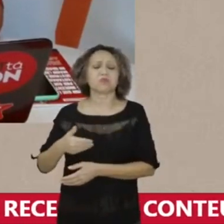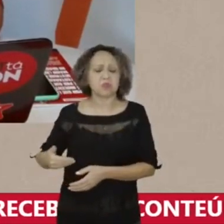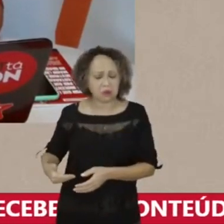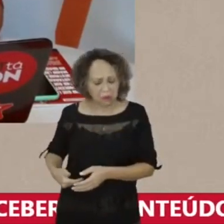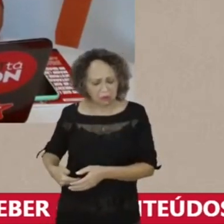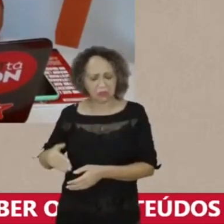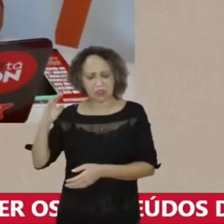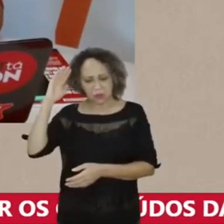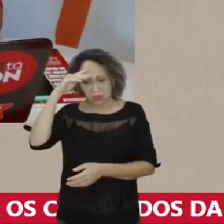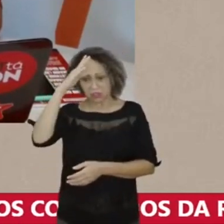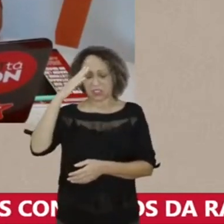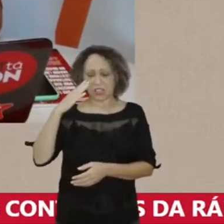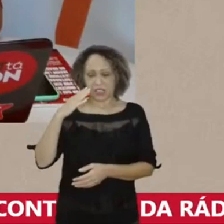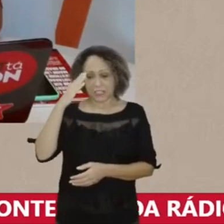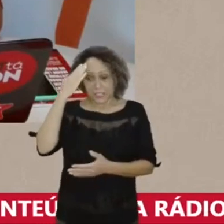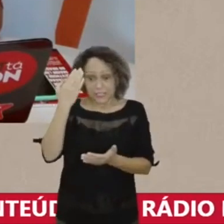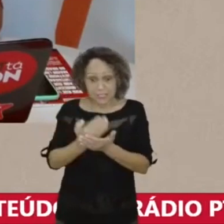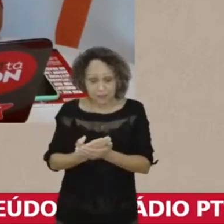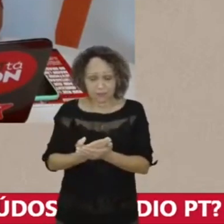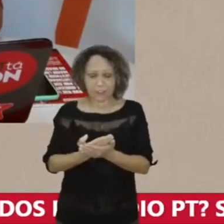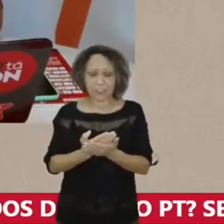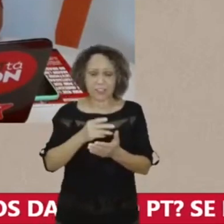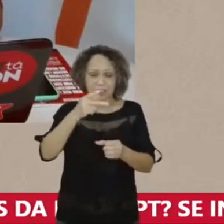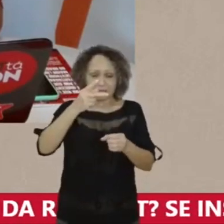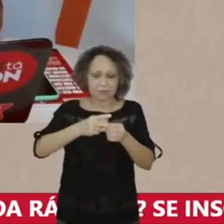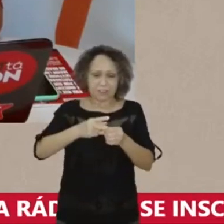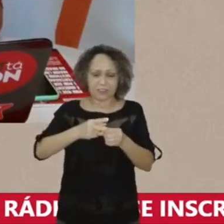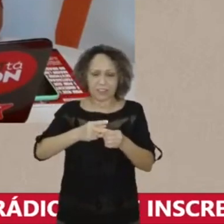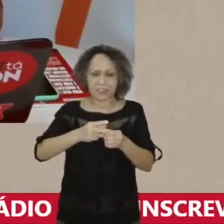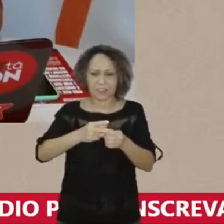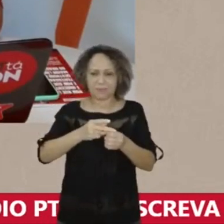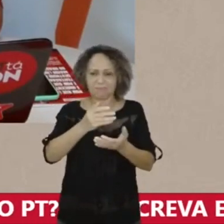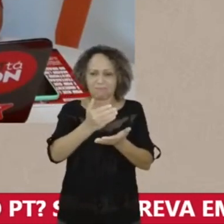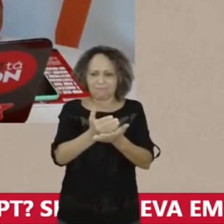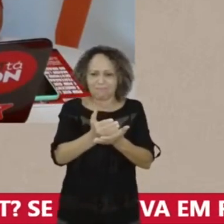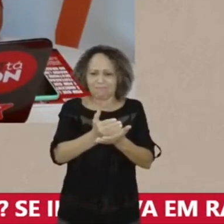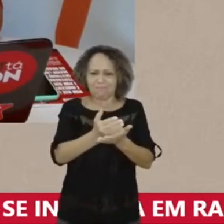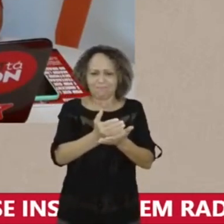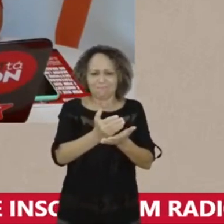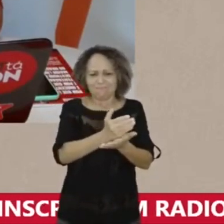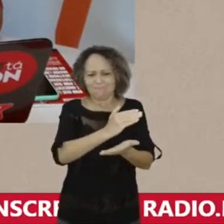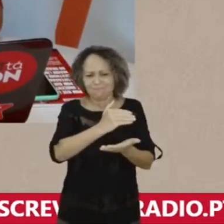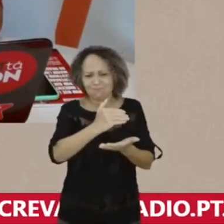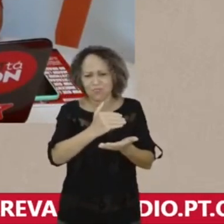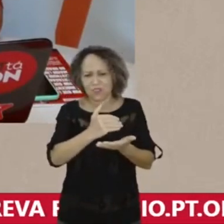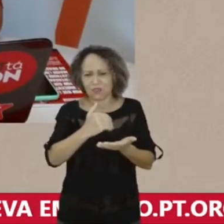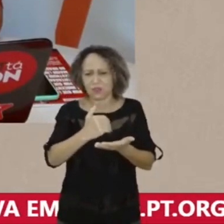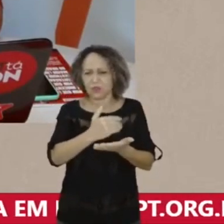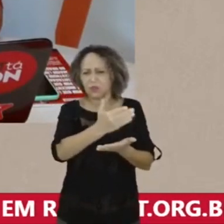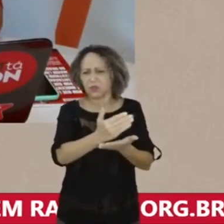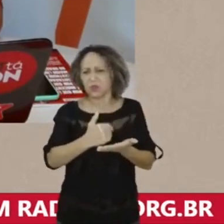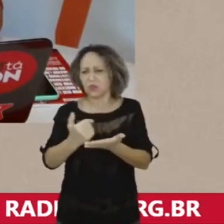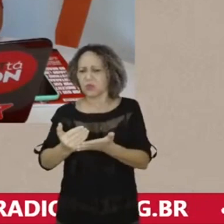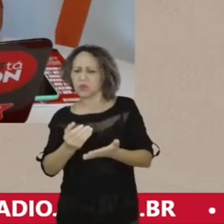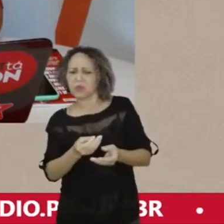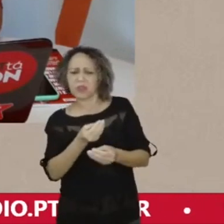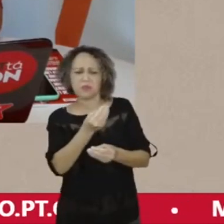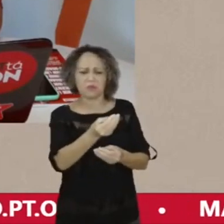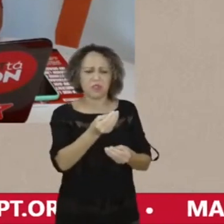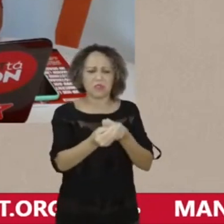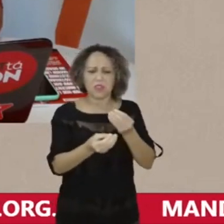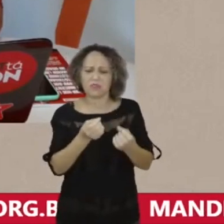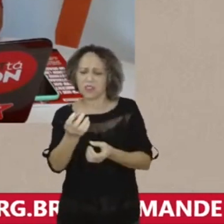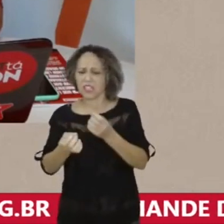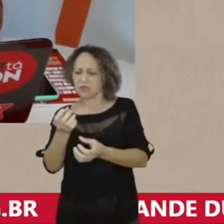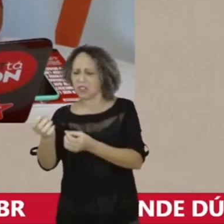da Petrobras, na privatização da Petrobras e numa política de preço que só serve aos acionistas privados da Petrobras, que, repito, muitos